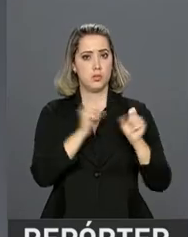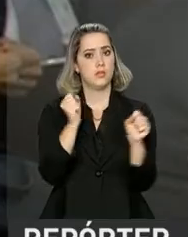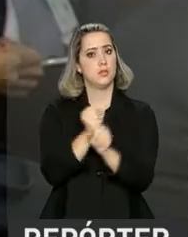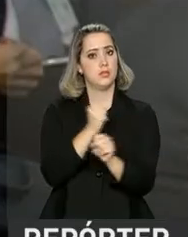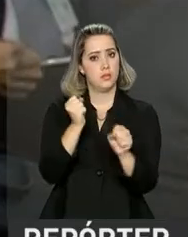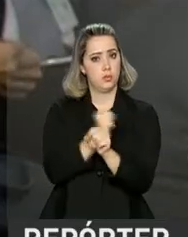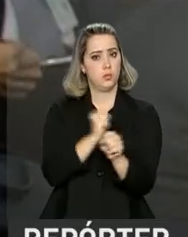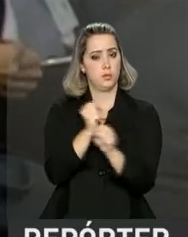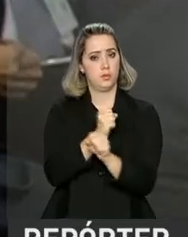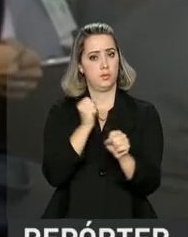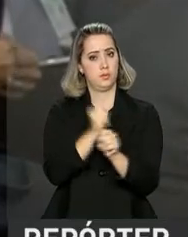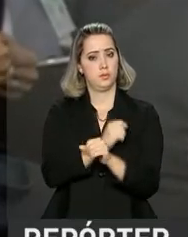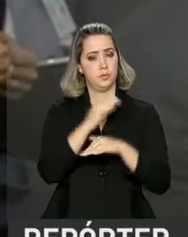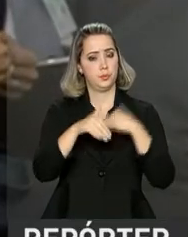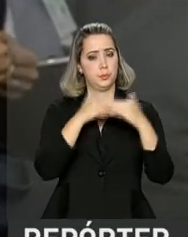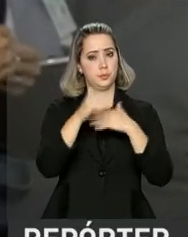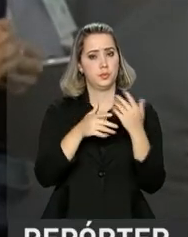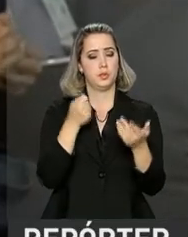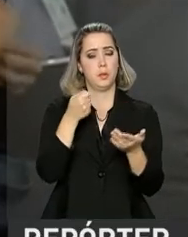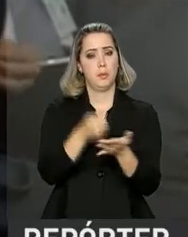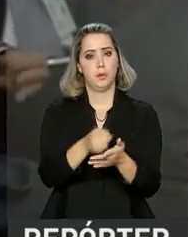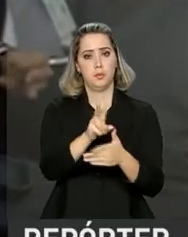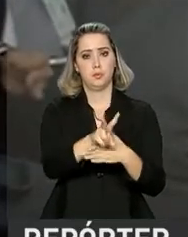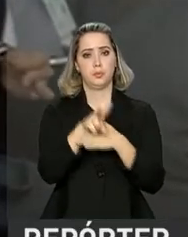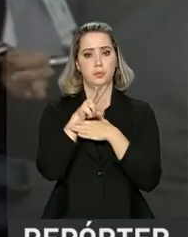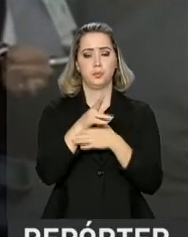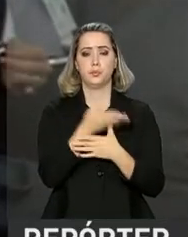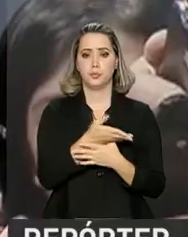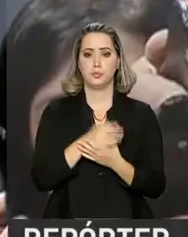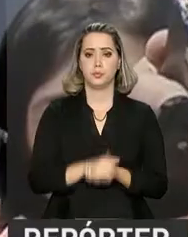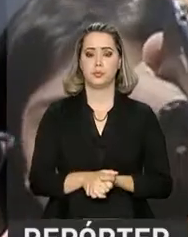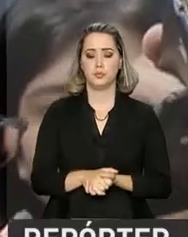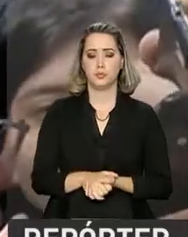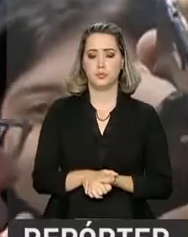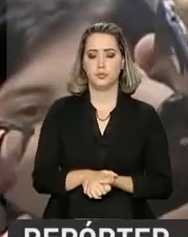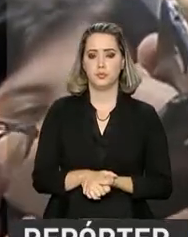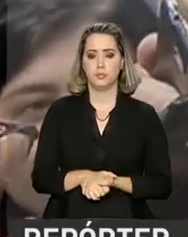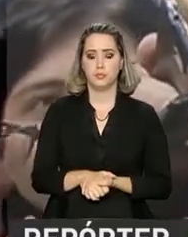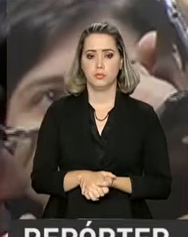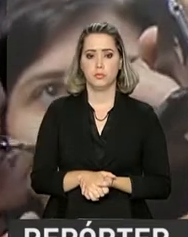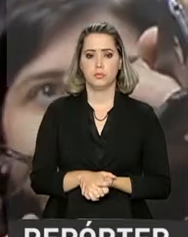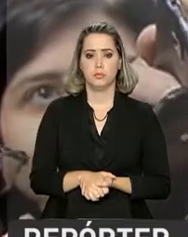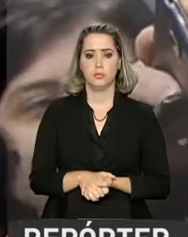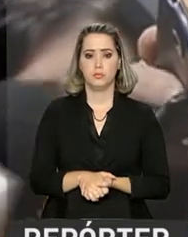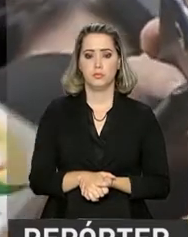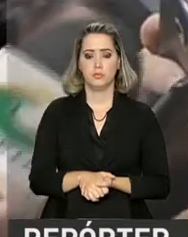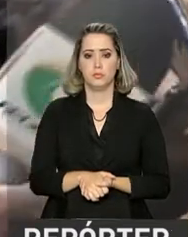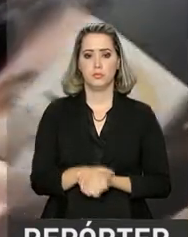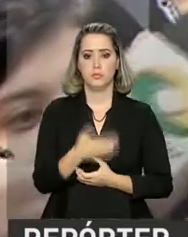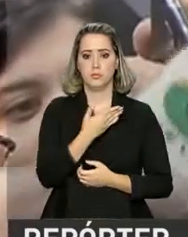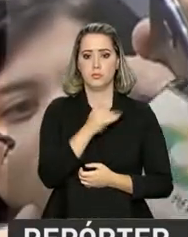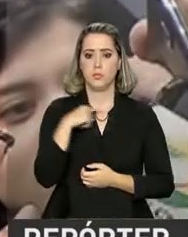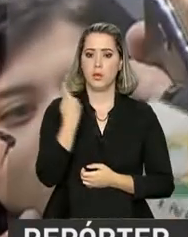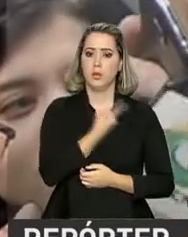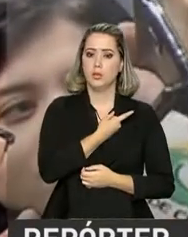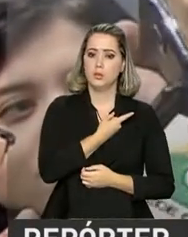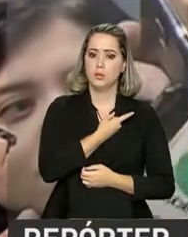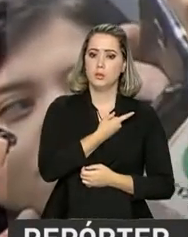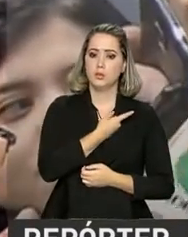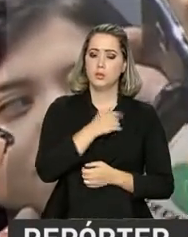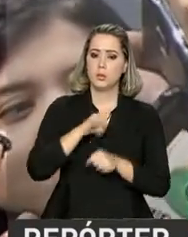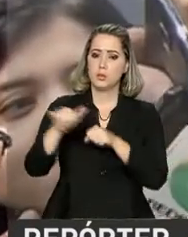infraestrutura, mas também no financiamento deles. A nossa estratégia para suprir o déficit